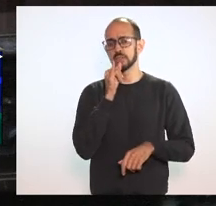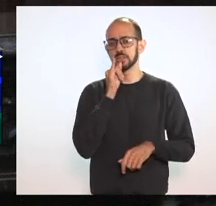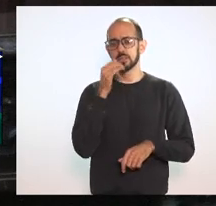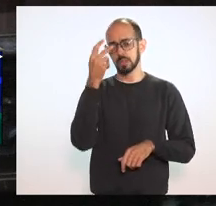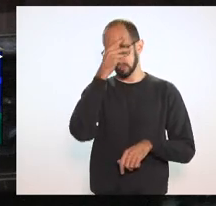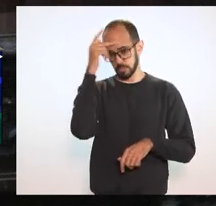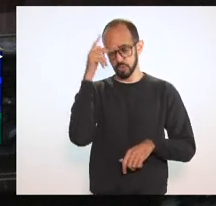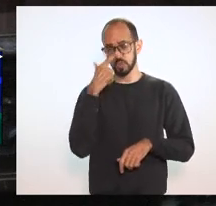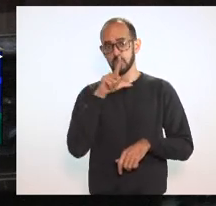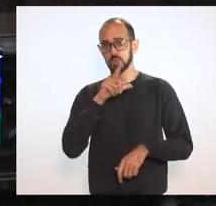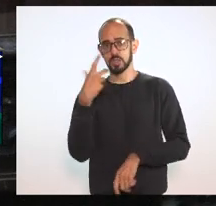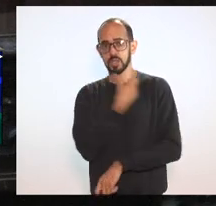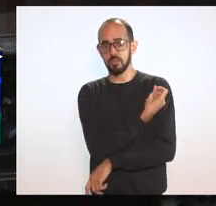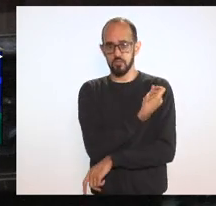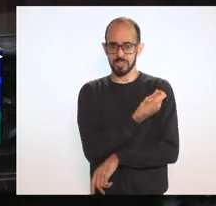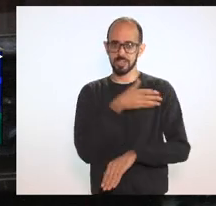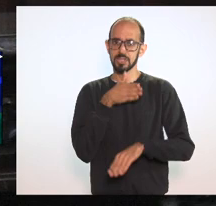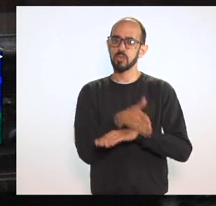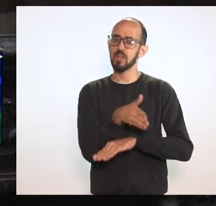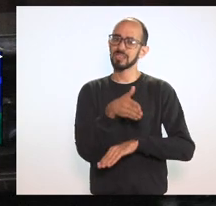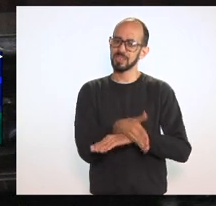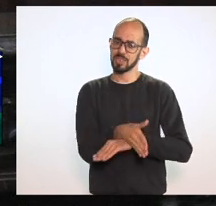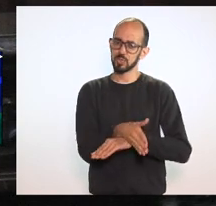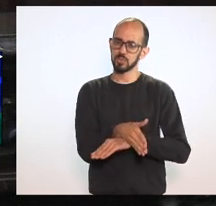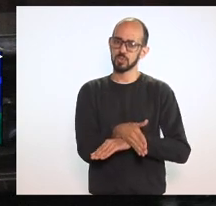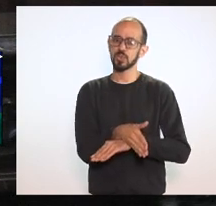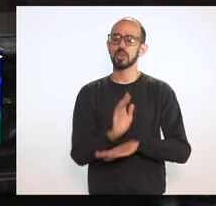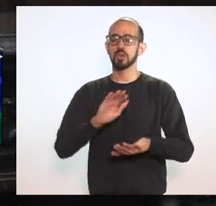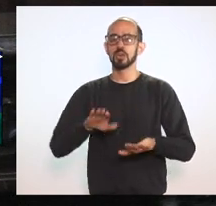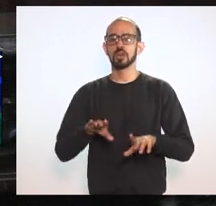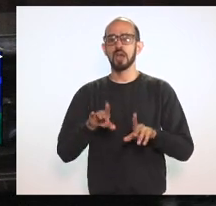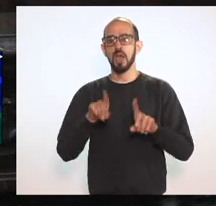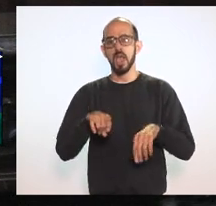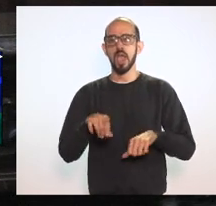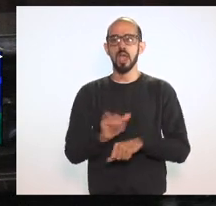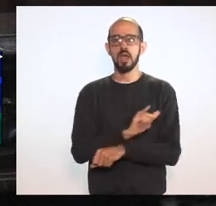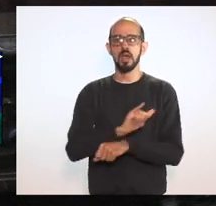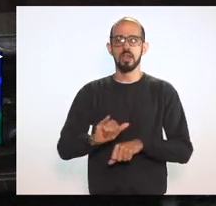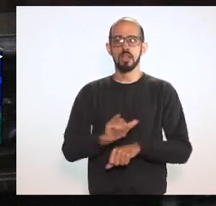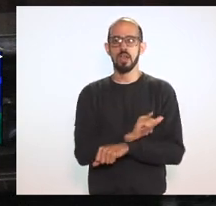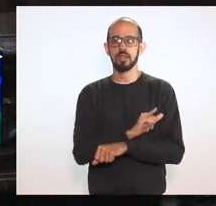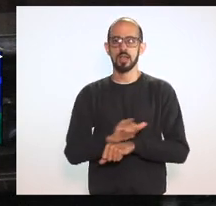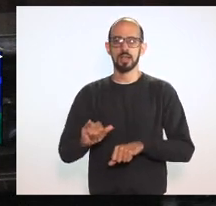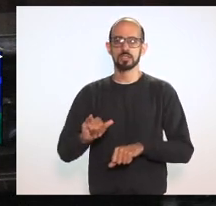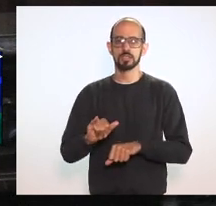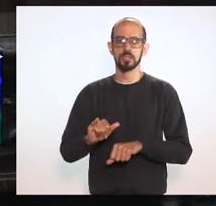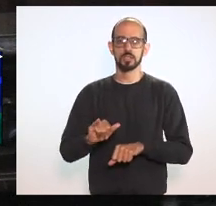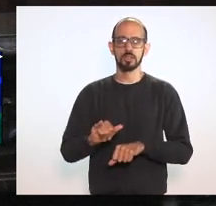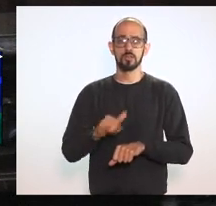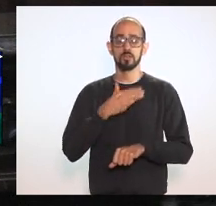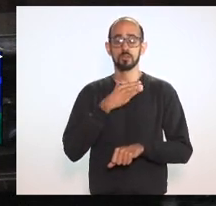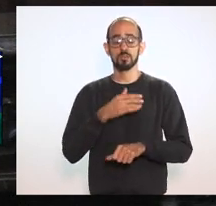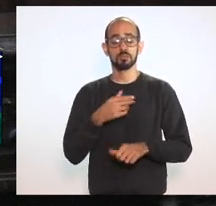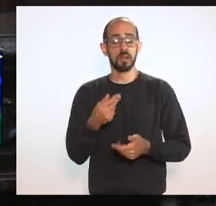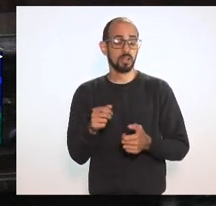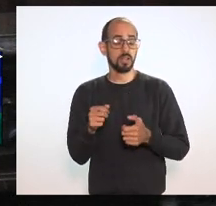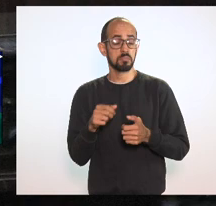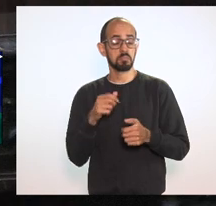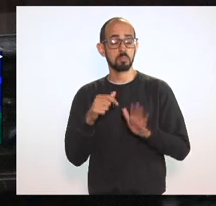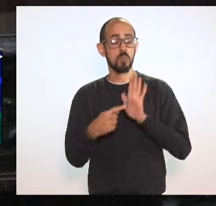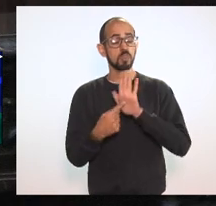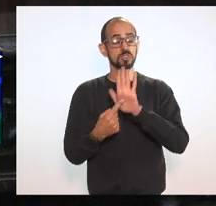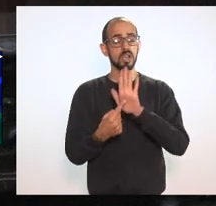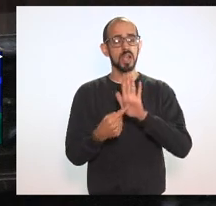pessoas terem vacinas ou seja medida paliativa para dizer que está fazendo alguma coisa